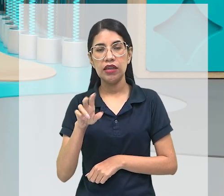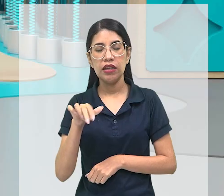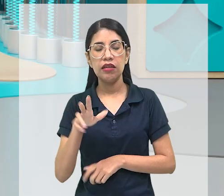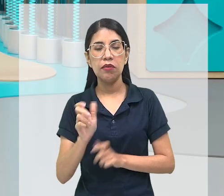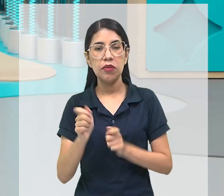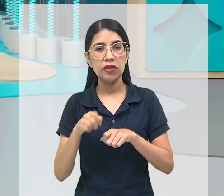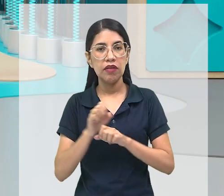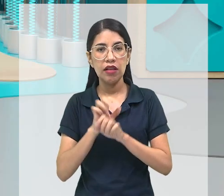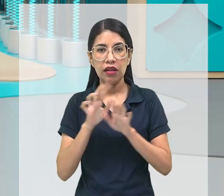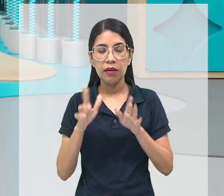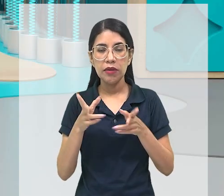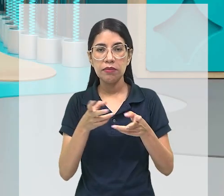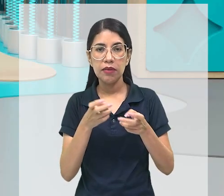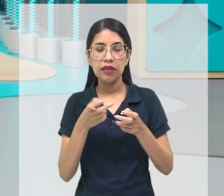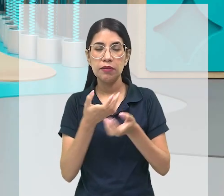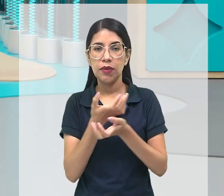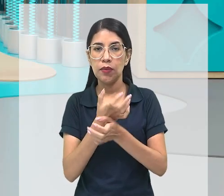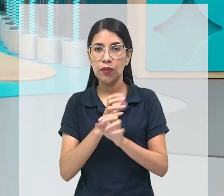né? O